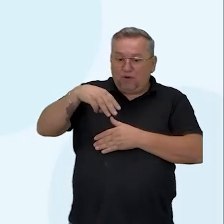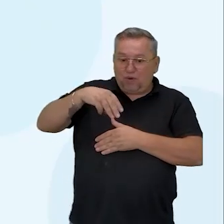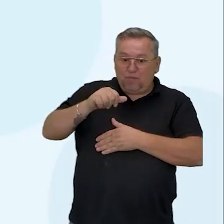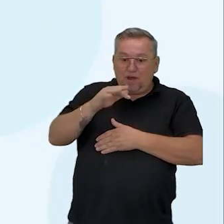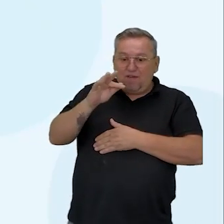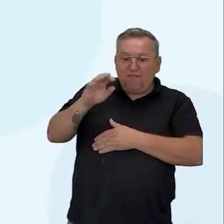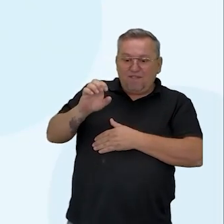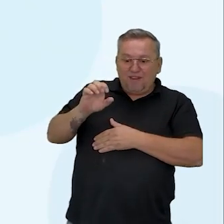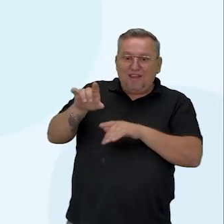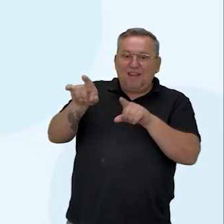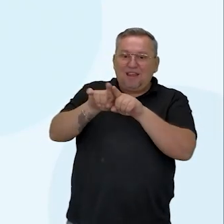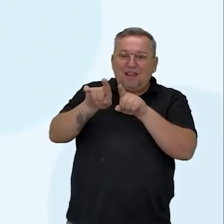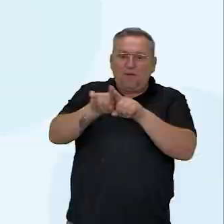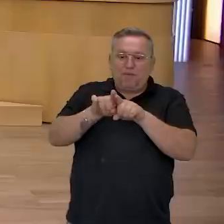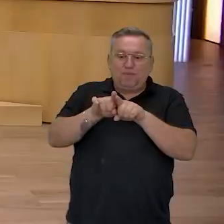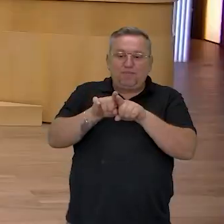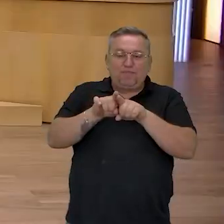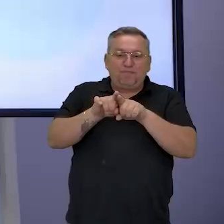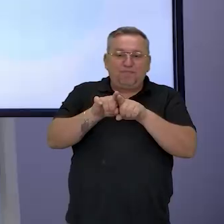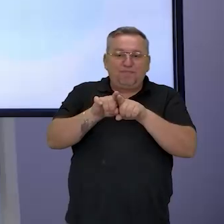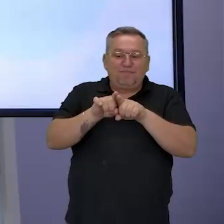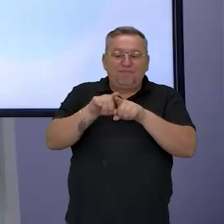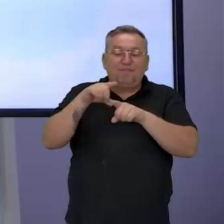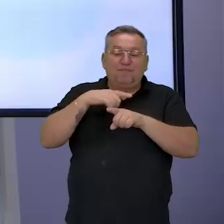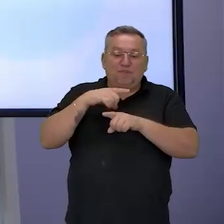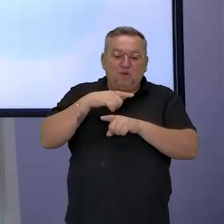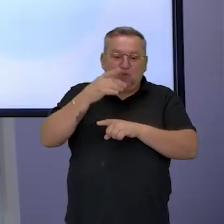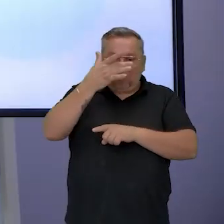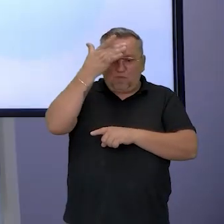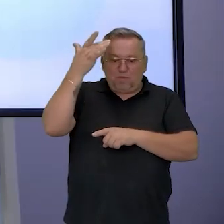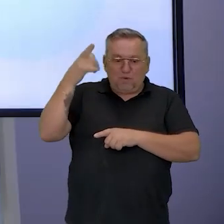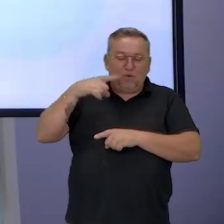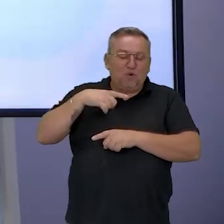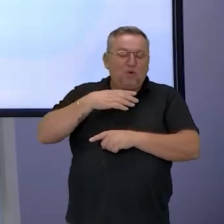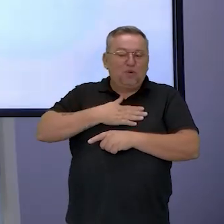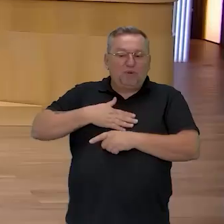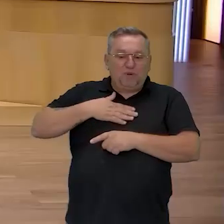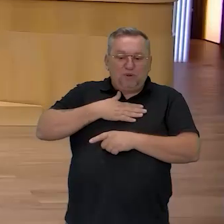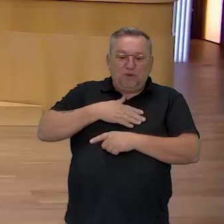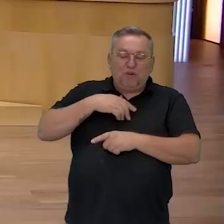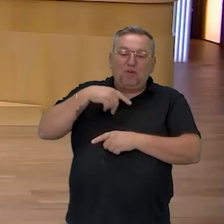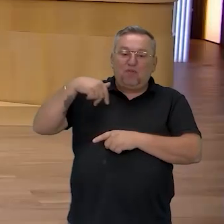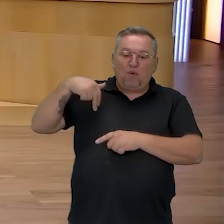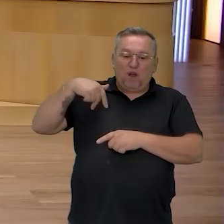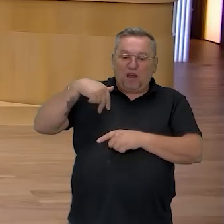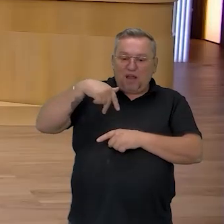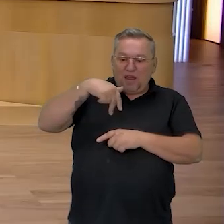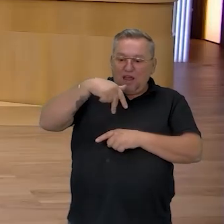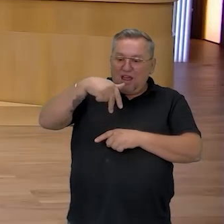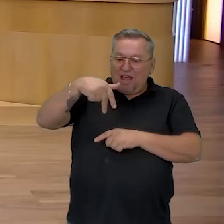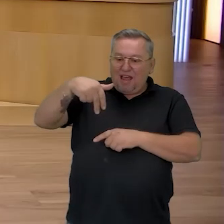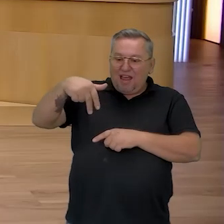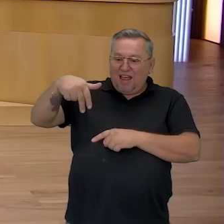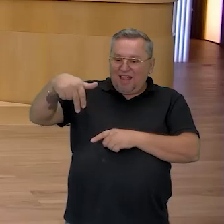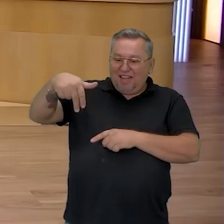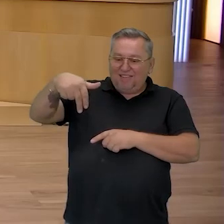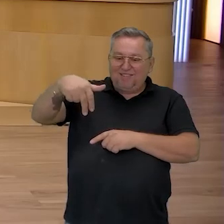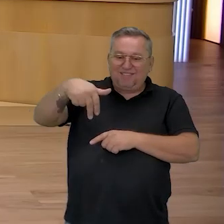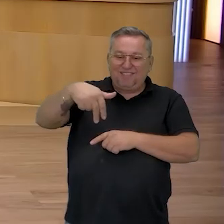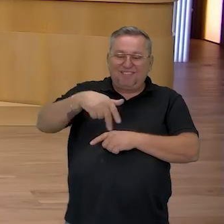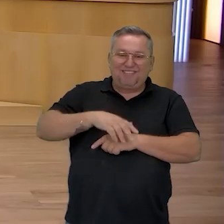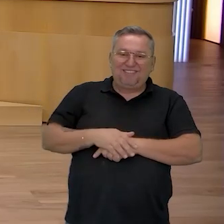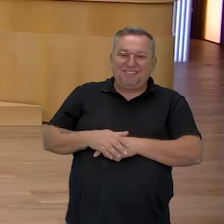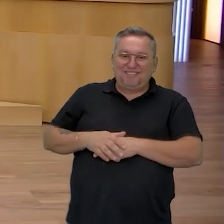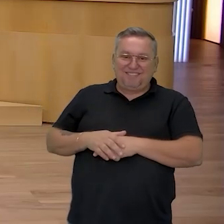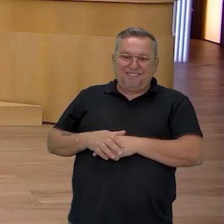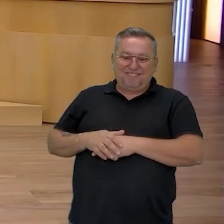Mafê, inclusive... Eu sou um cara caloroso, eu vou caminhar até a professora Mafê. Então venha.